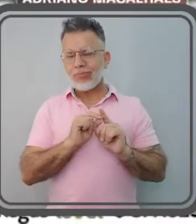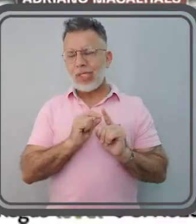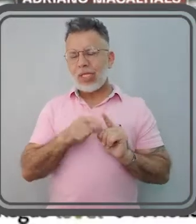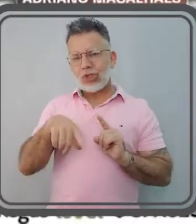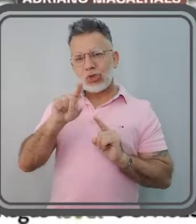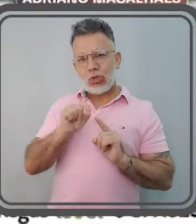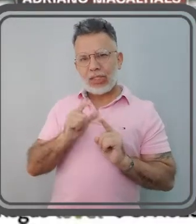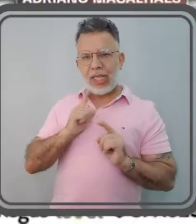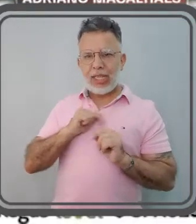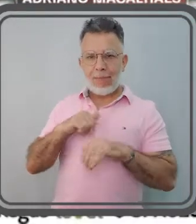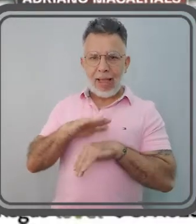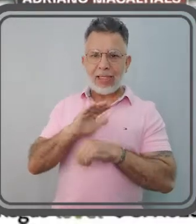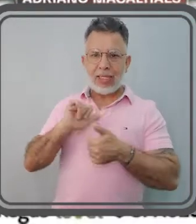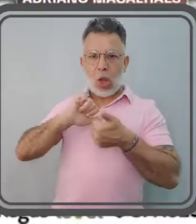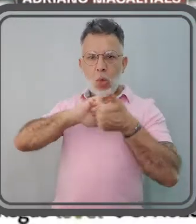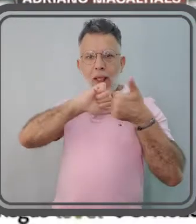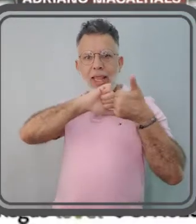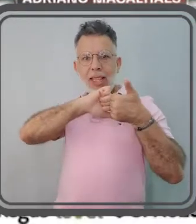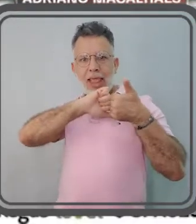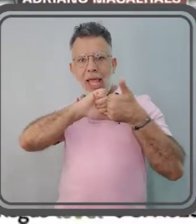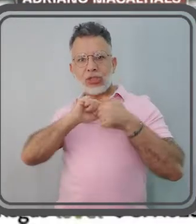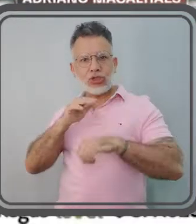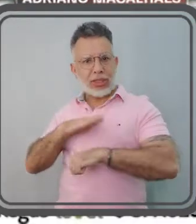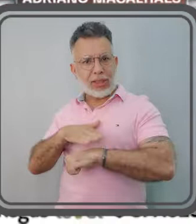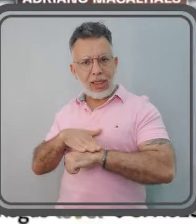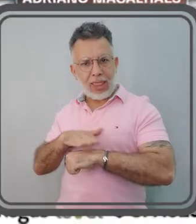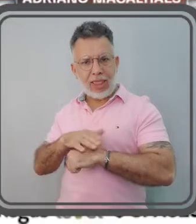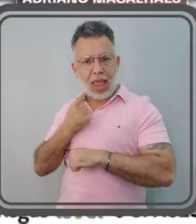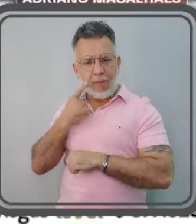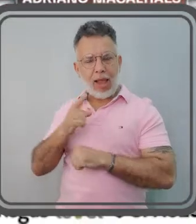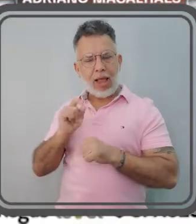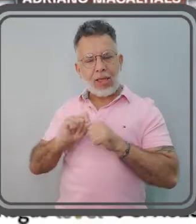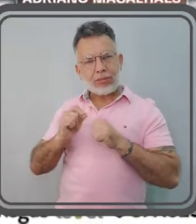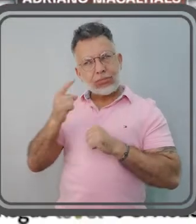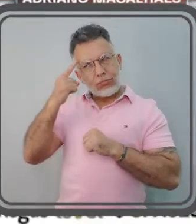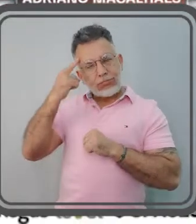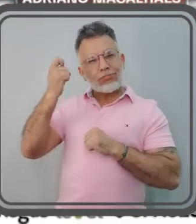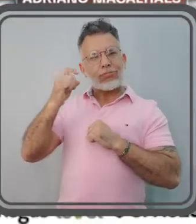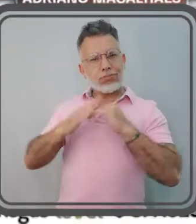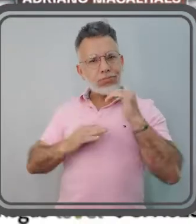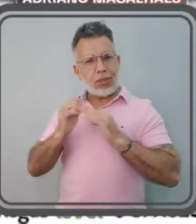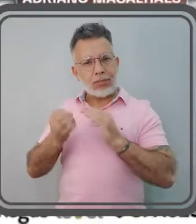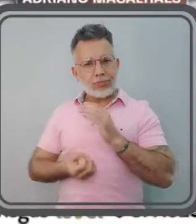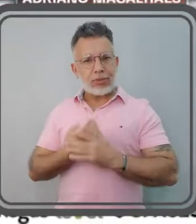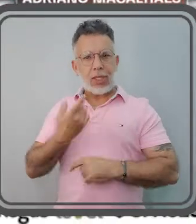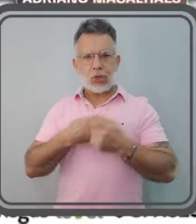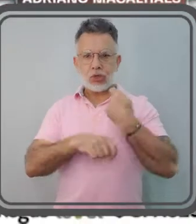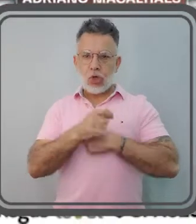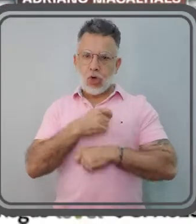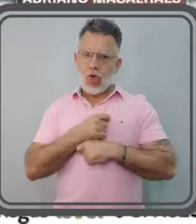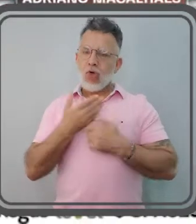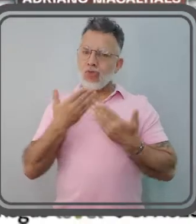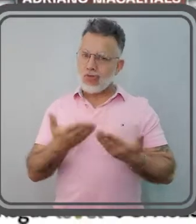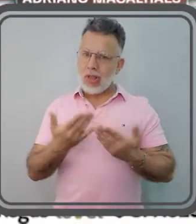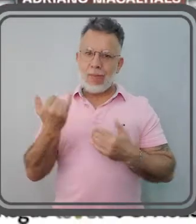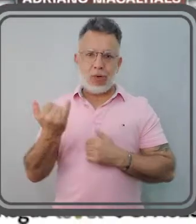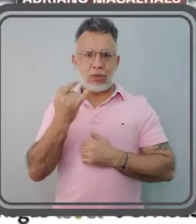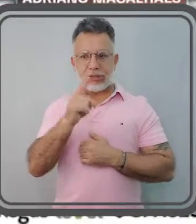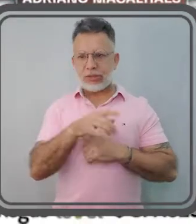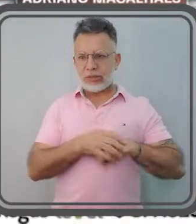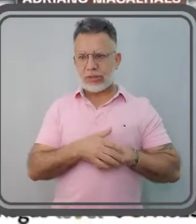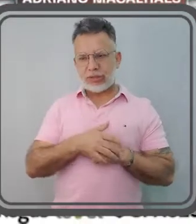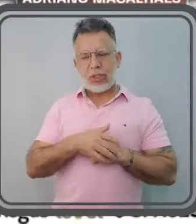um negócio, né, e esse negócio não podia ser diferente e não ser no segmento de franquia, né? Então, desde o